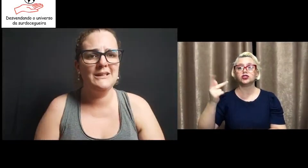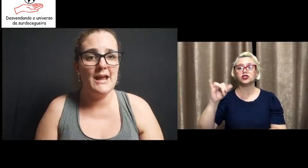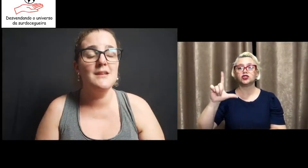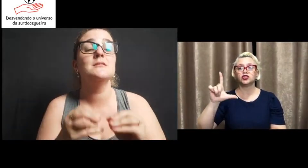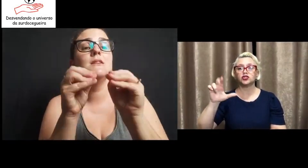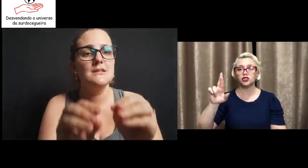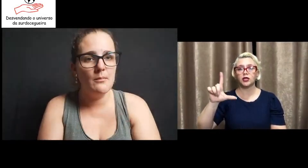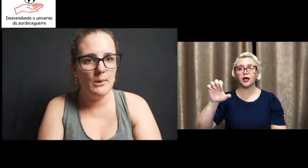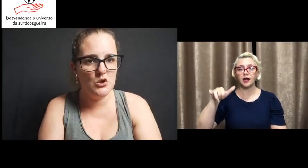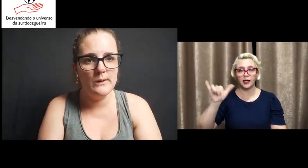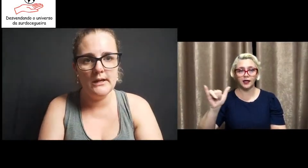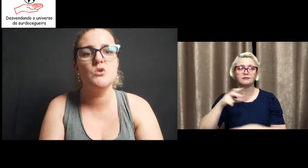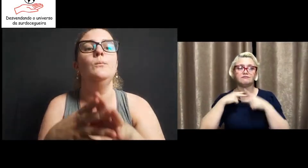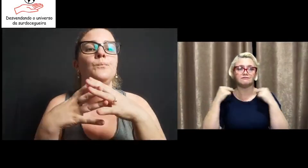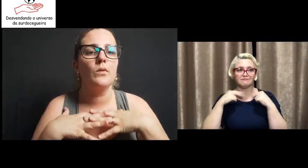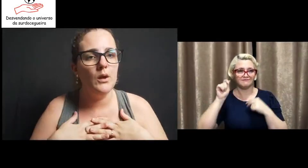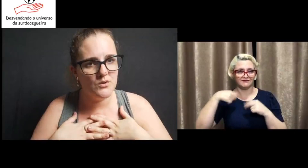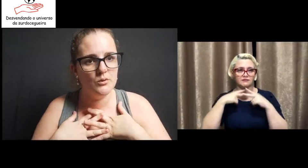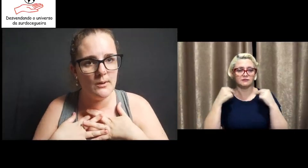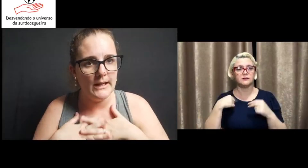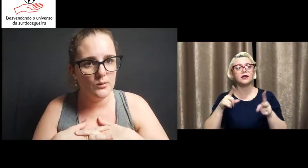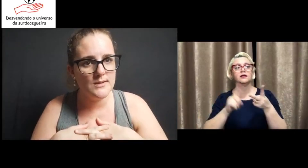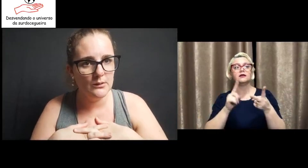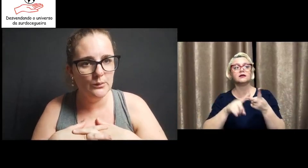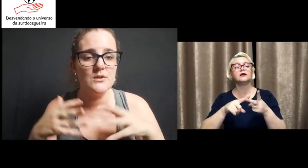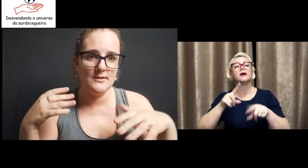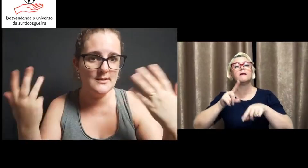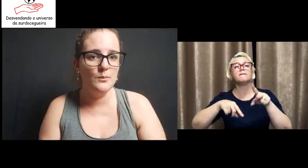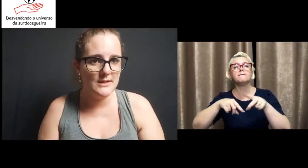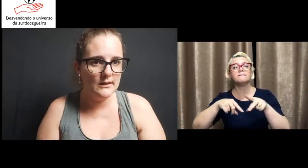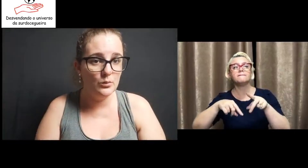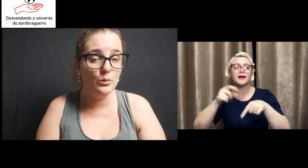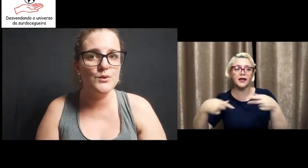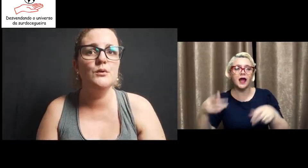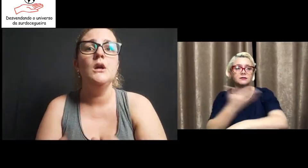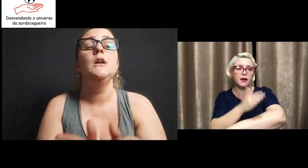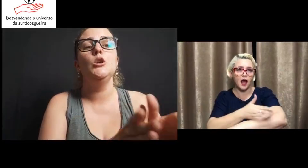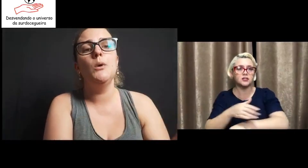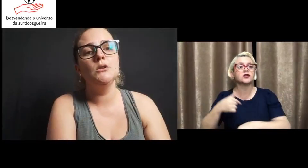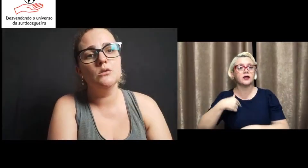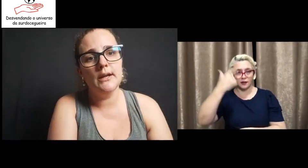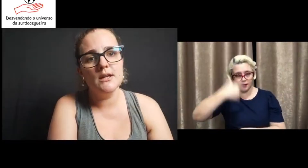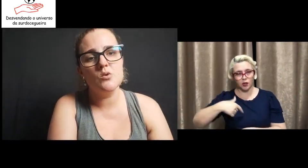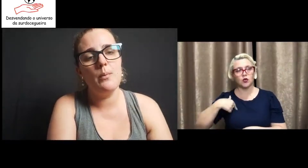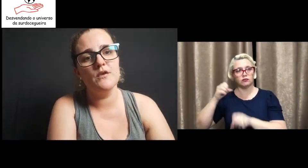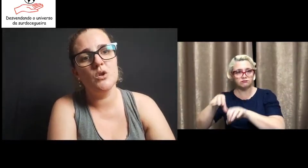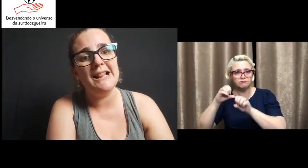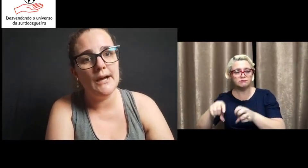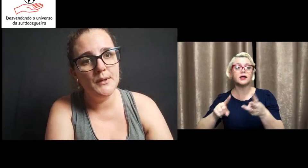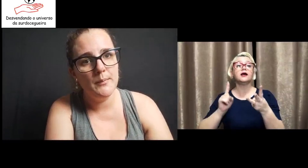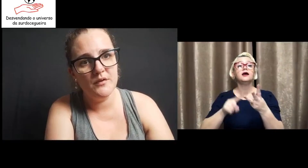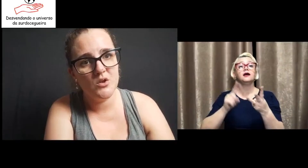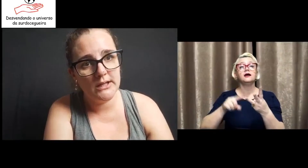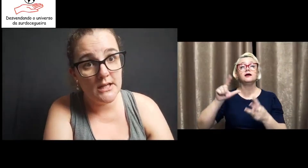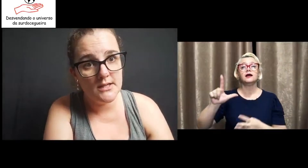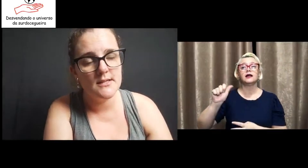recursos, materiais, extremamente prático. Eu que estou trabalhando com os alunos, nós estamos ainda no curso. E o módulo 3, com a professora Laura